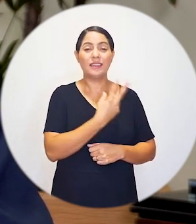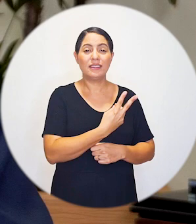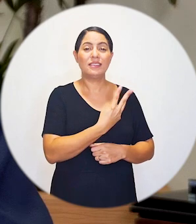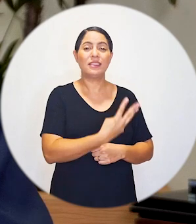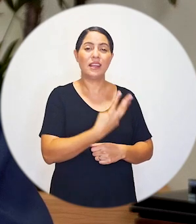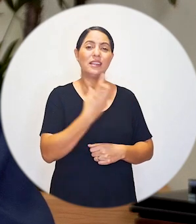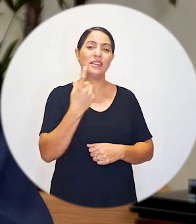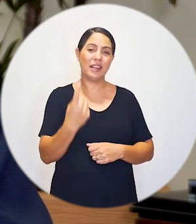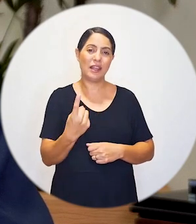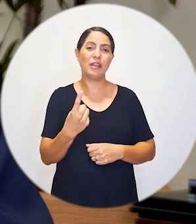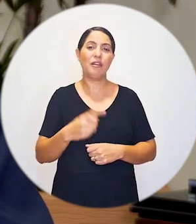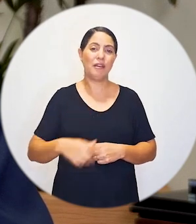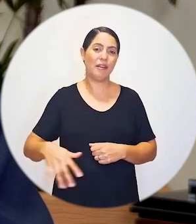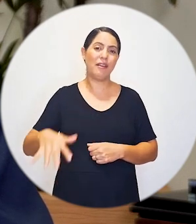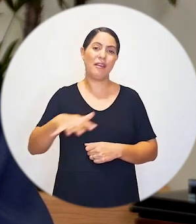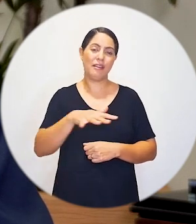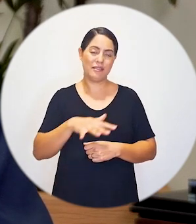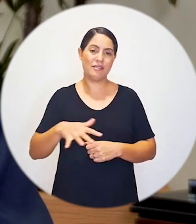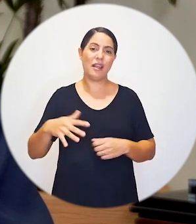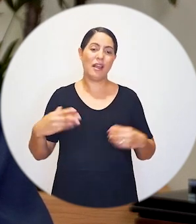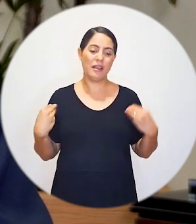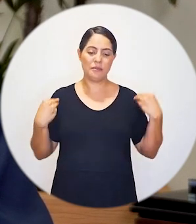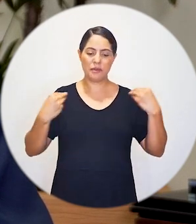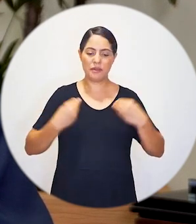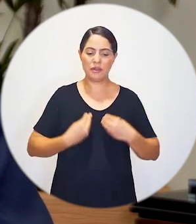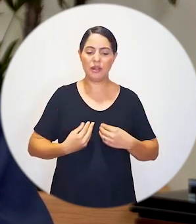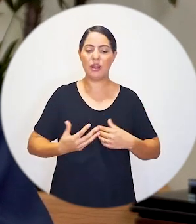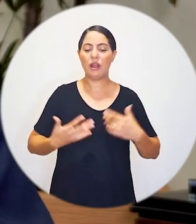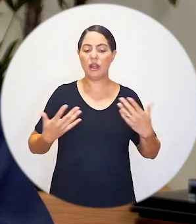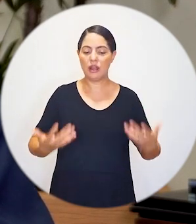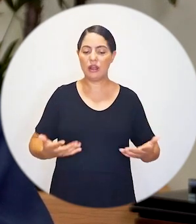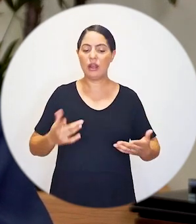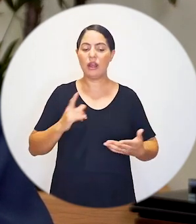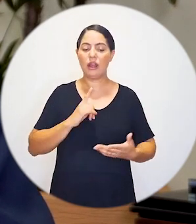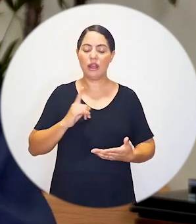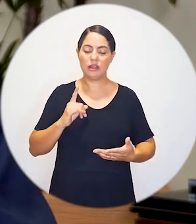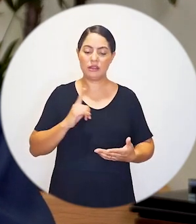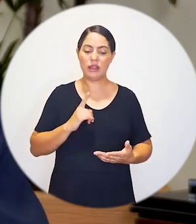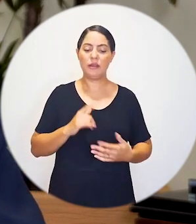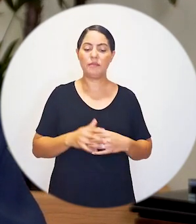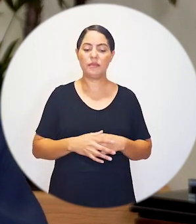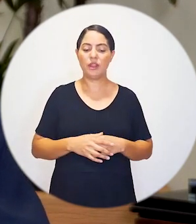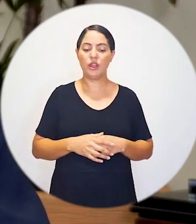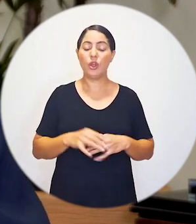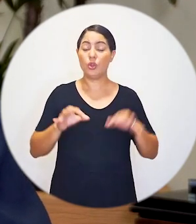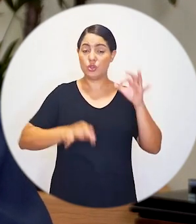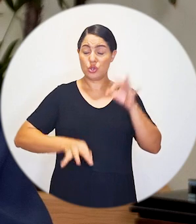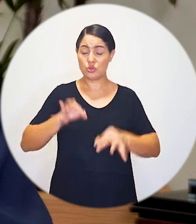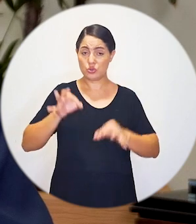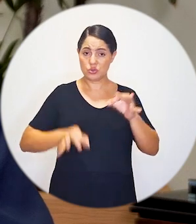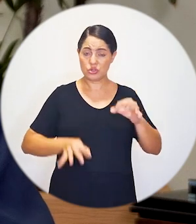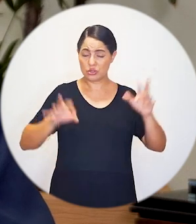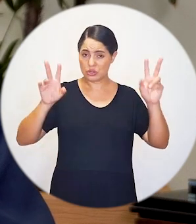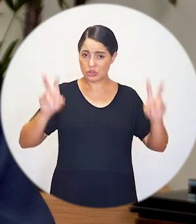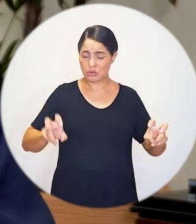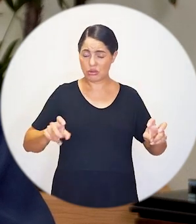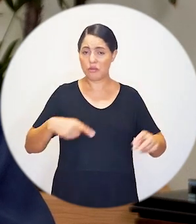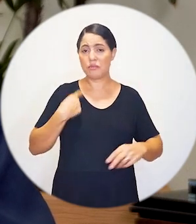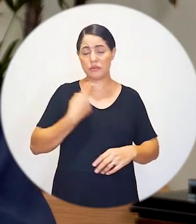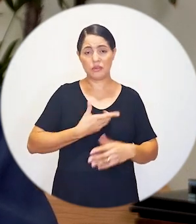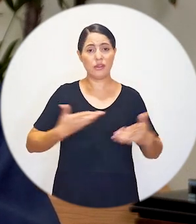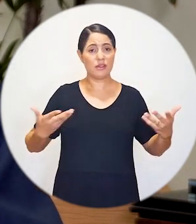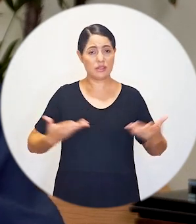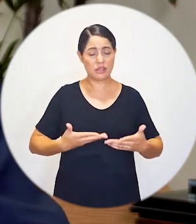que quer dizer que continuamos no sistema de justiça, mas agora com outra